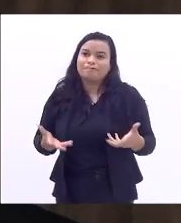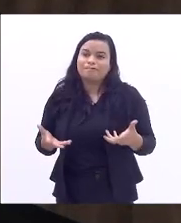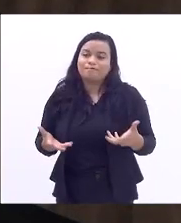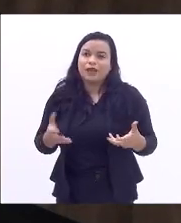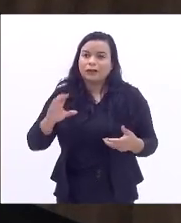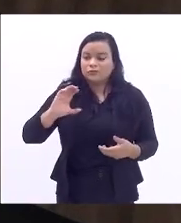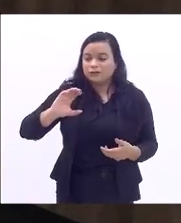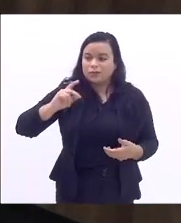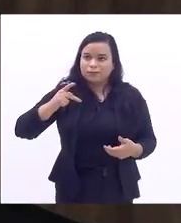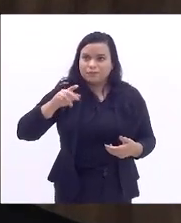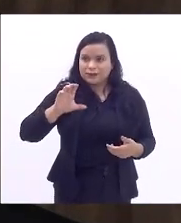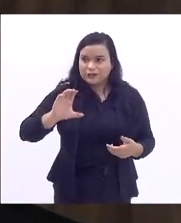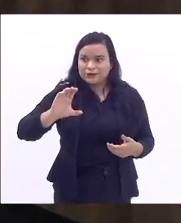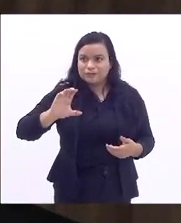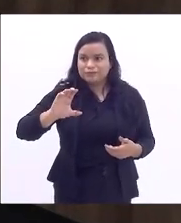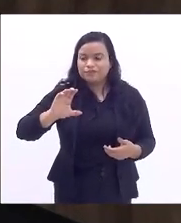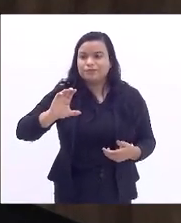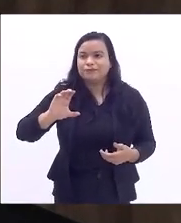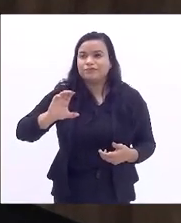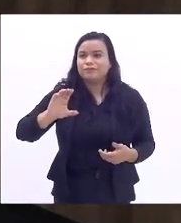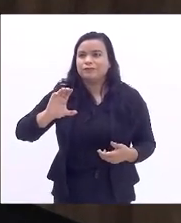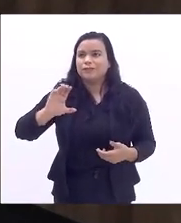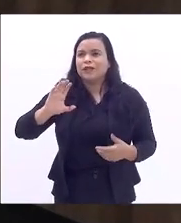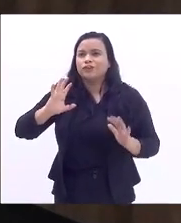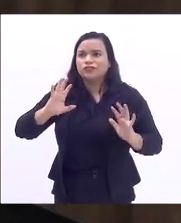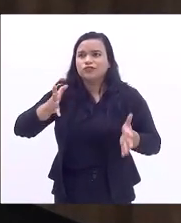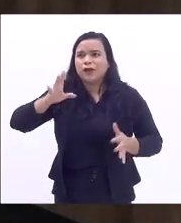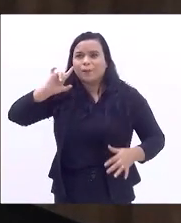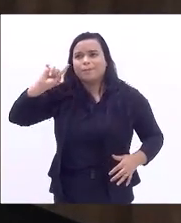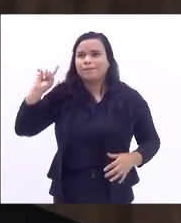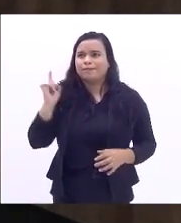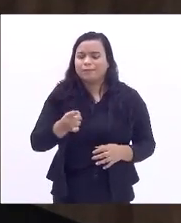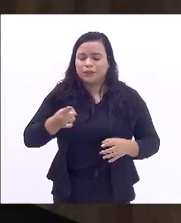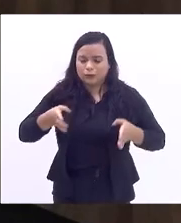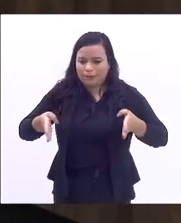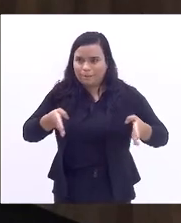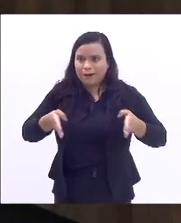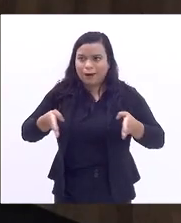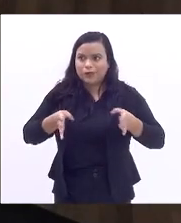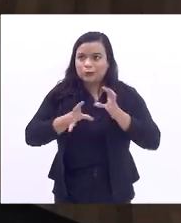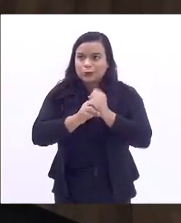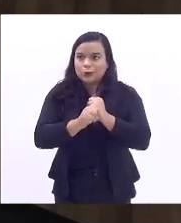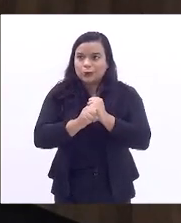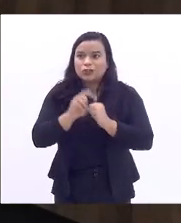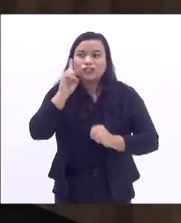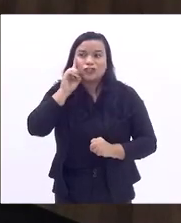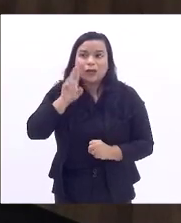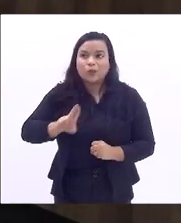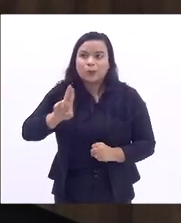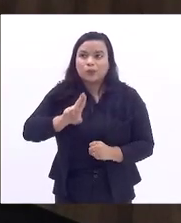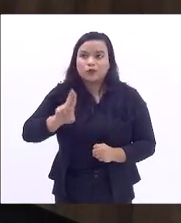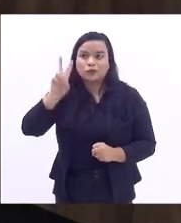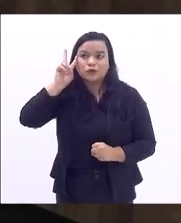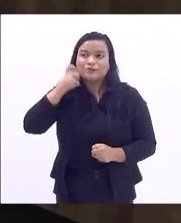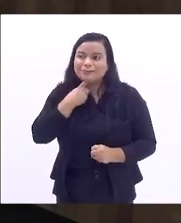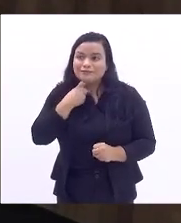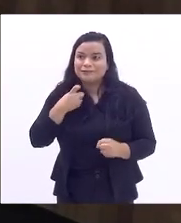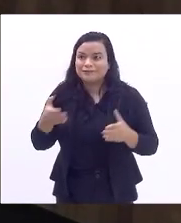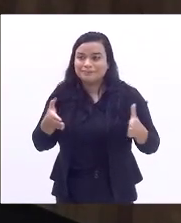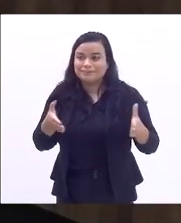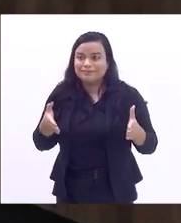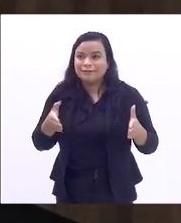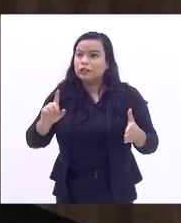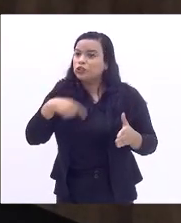CPC e mandou a contar os prazos em dias úteis a vida da